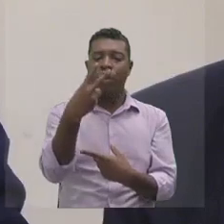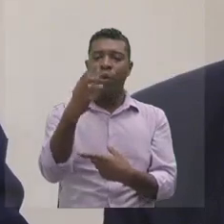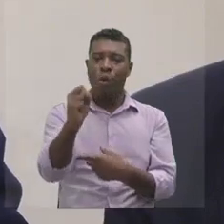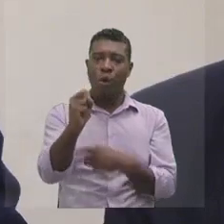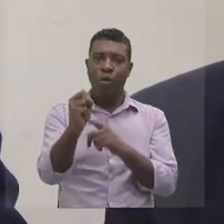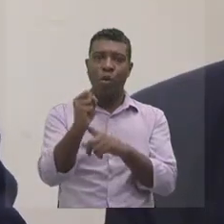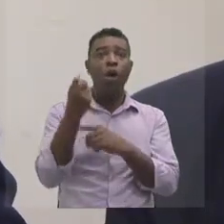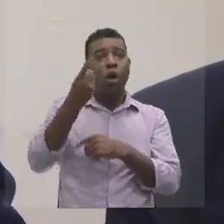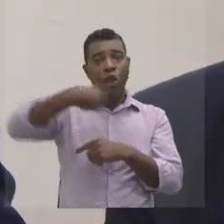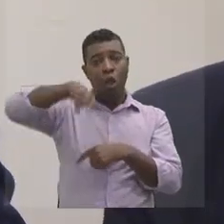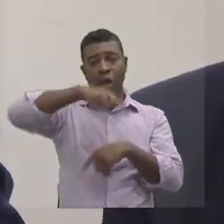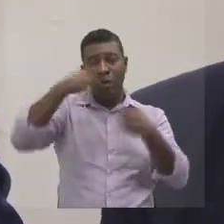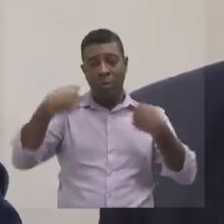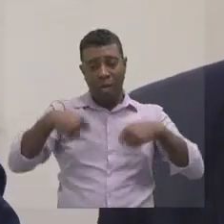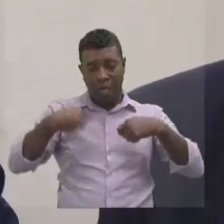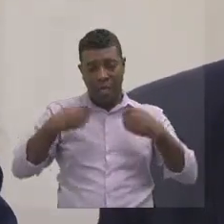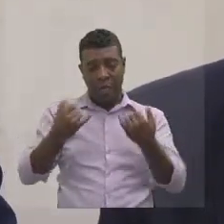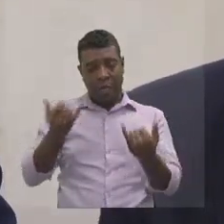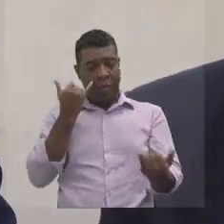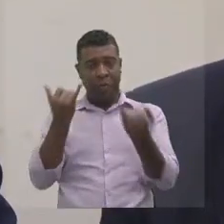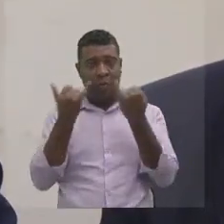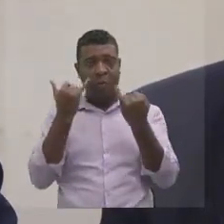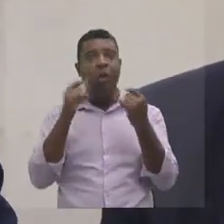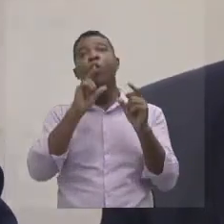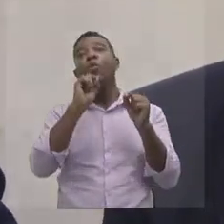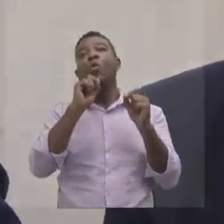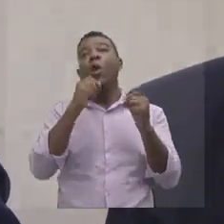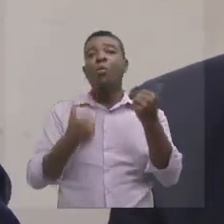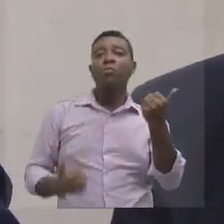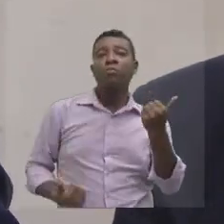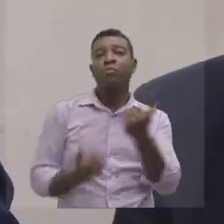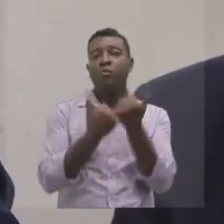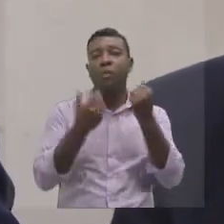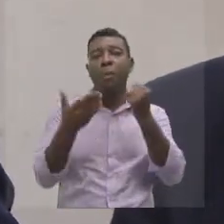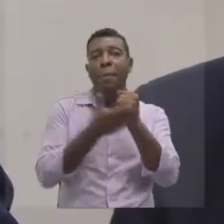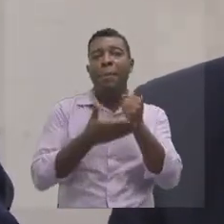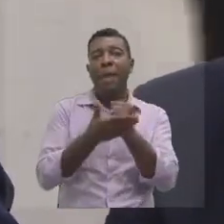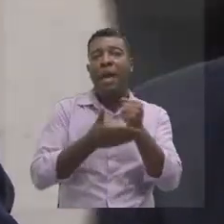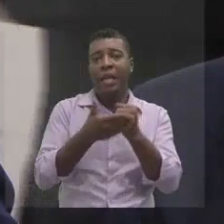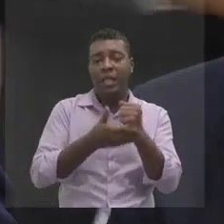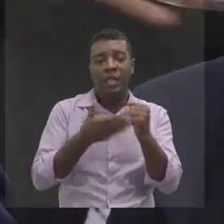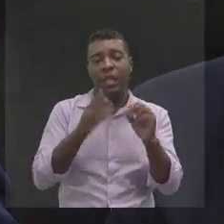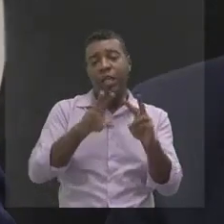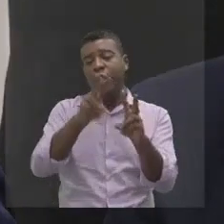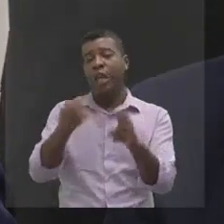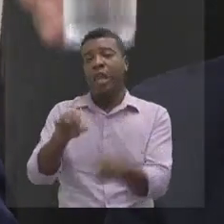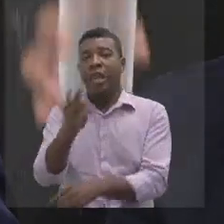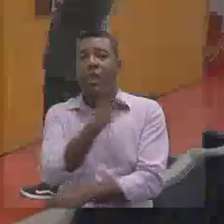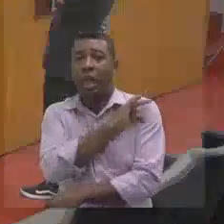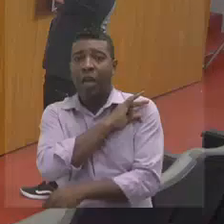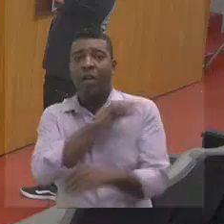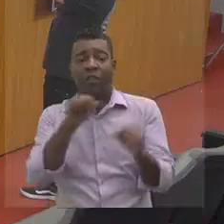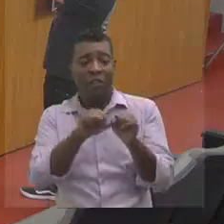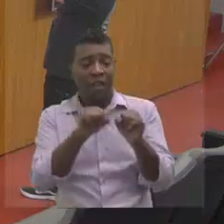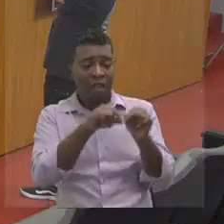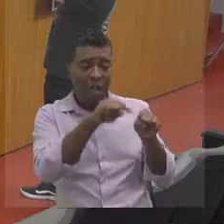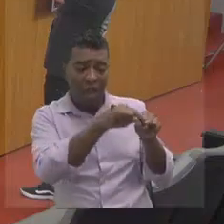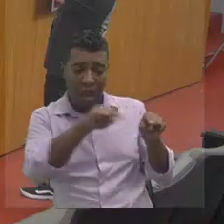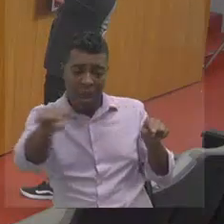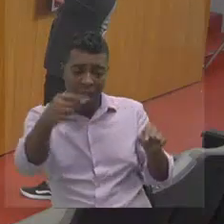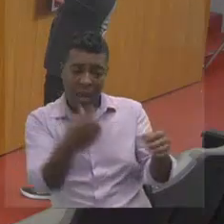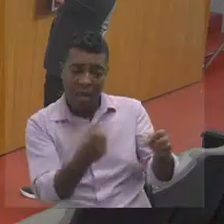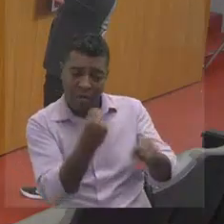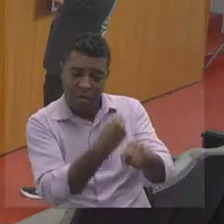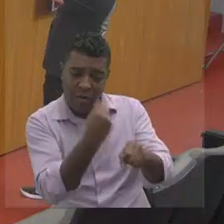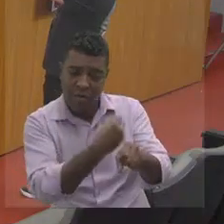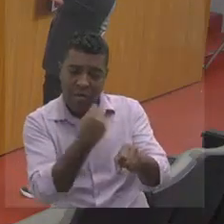sobre o que fundamentou do ponto de vista técnico a decisão de fazer esse trecho que vai o que a gente vai